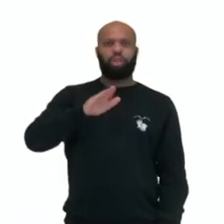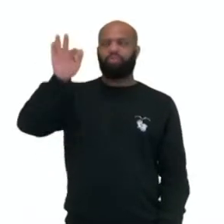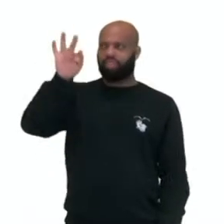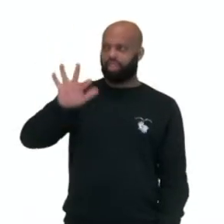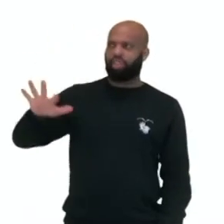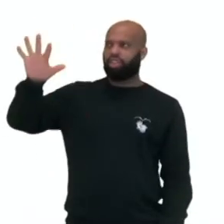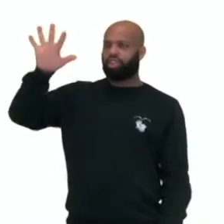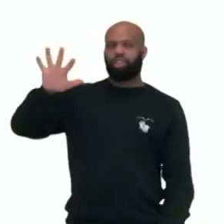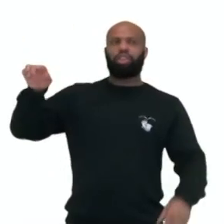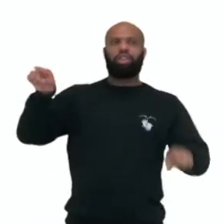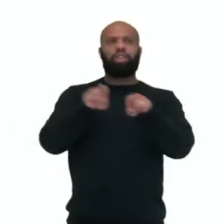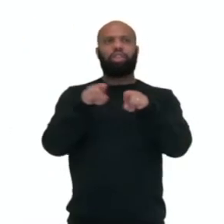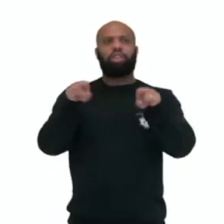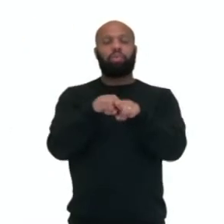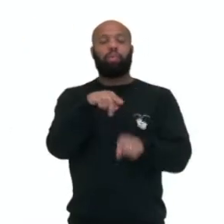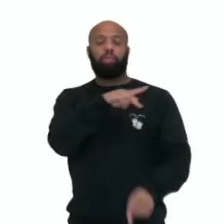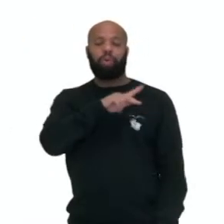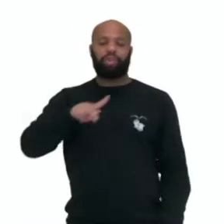e